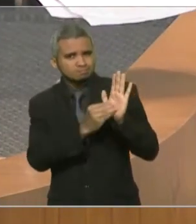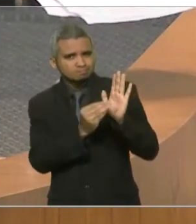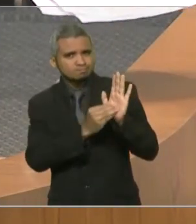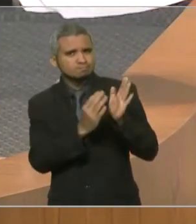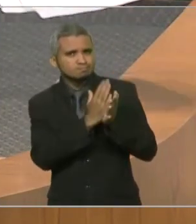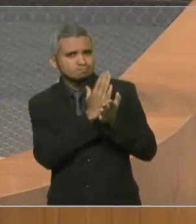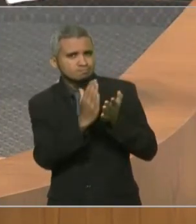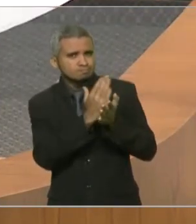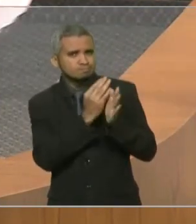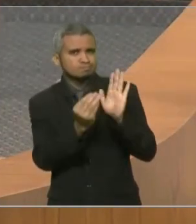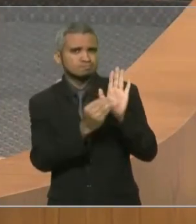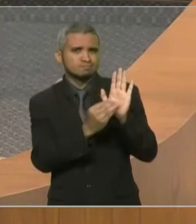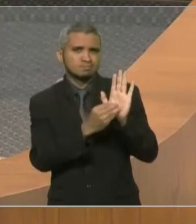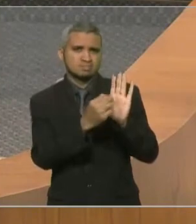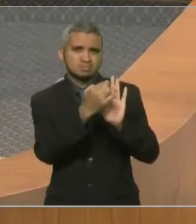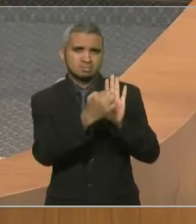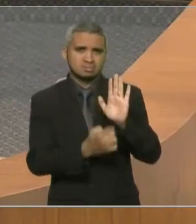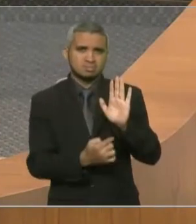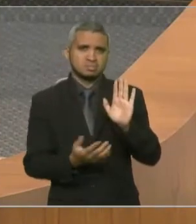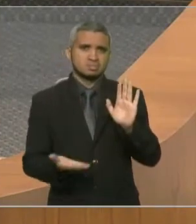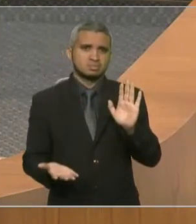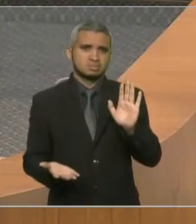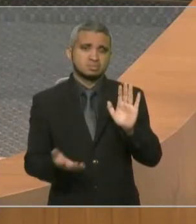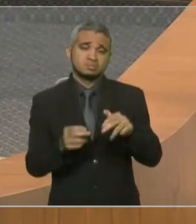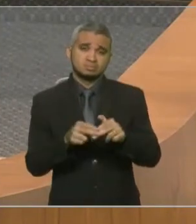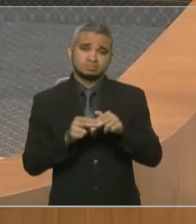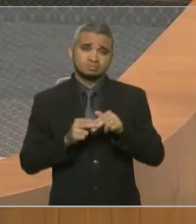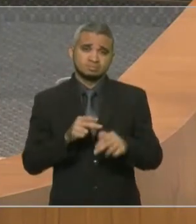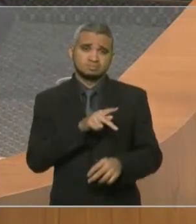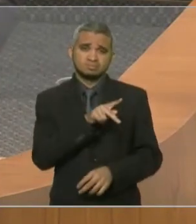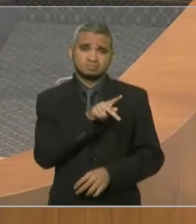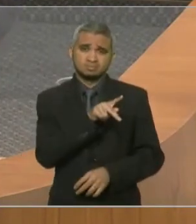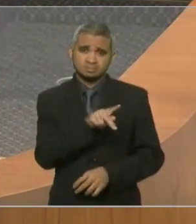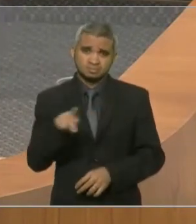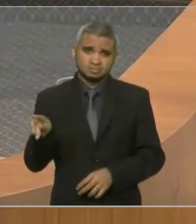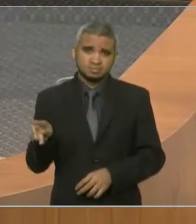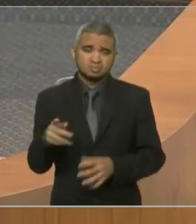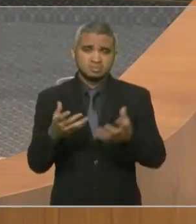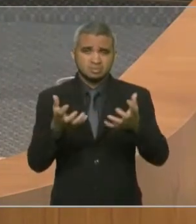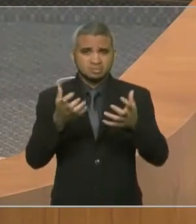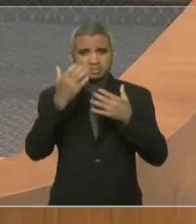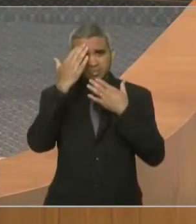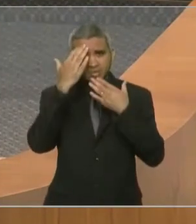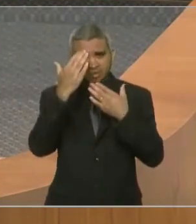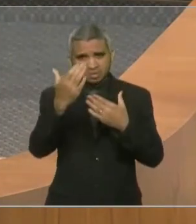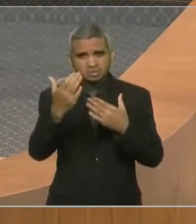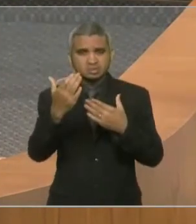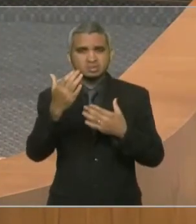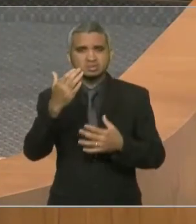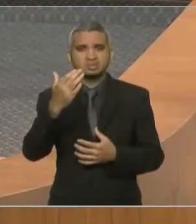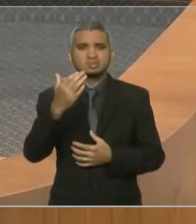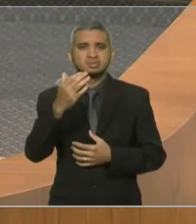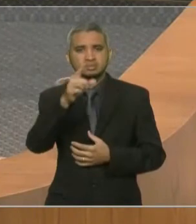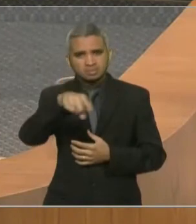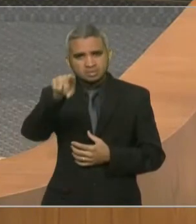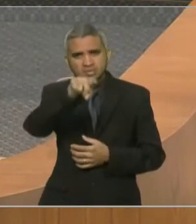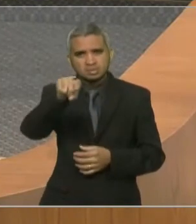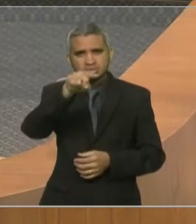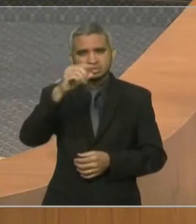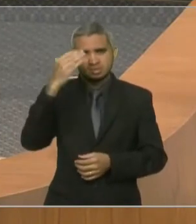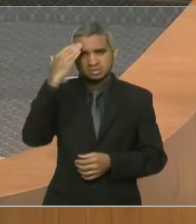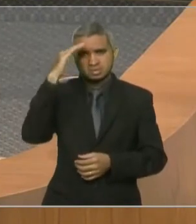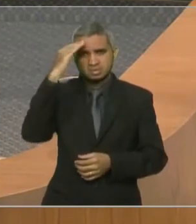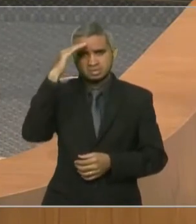debatidas. Então, senhor presidente, de qualquer forma, eu gostaria de agradecer o entendimento final